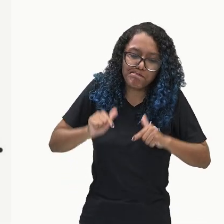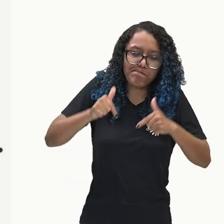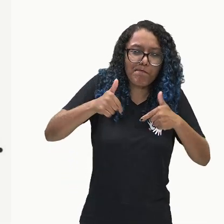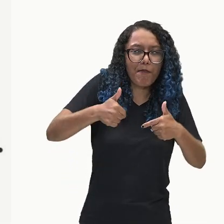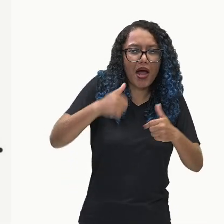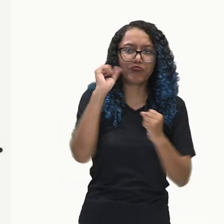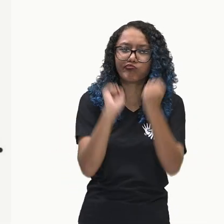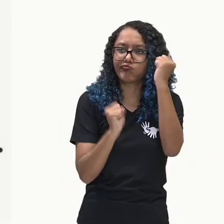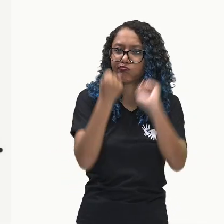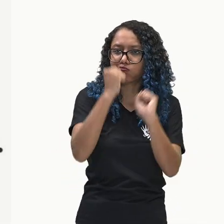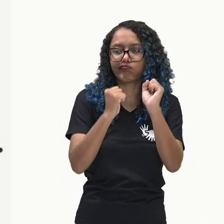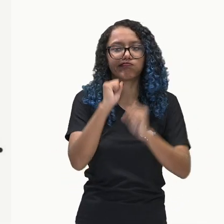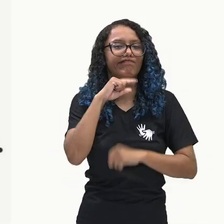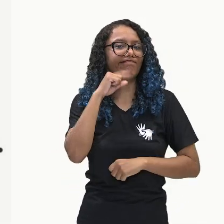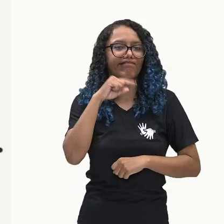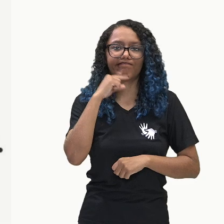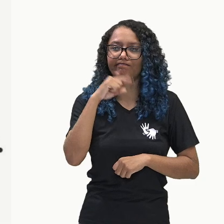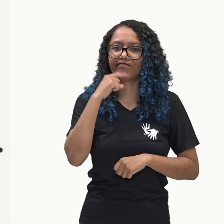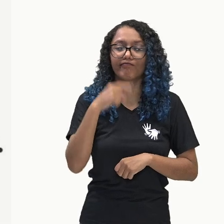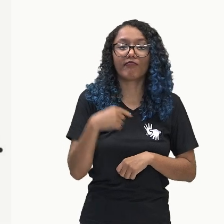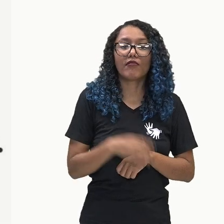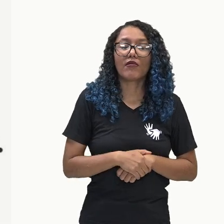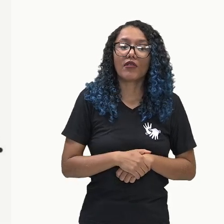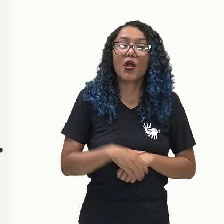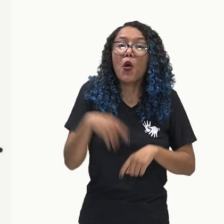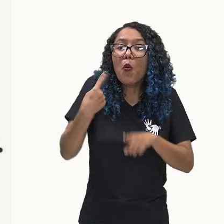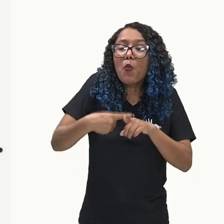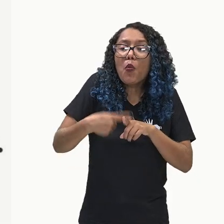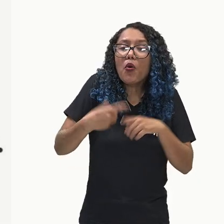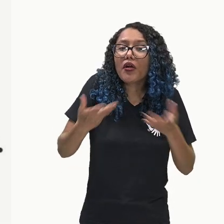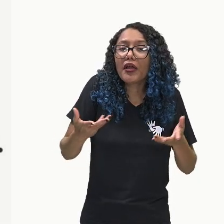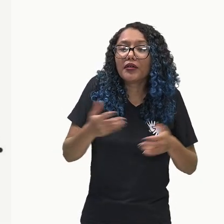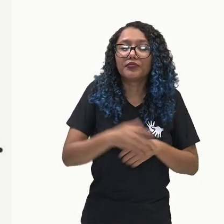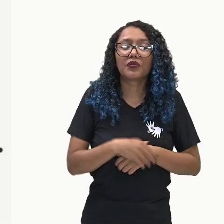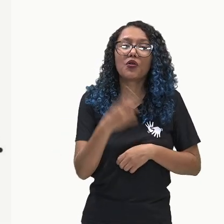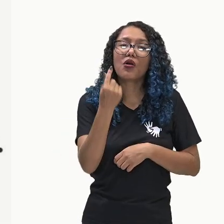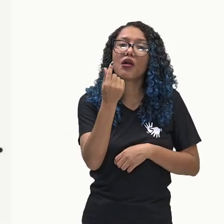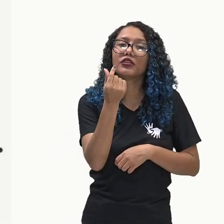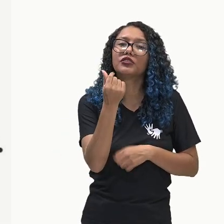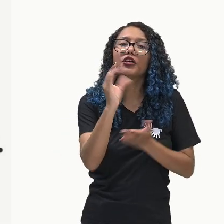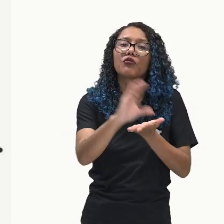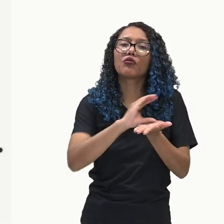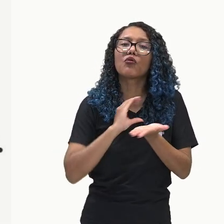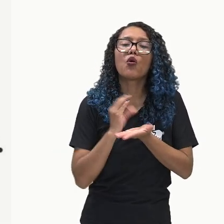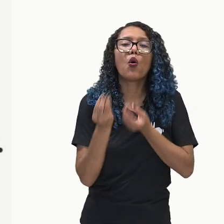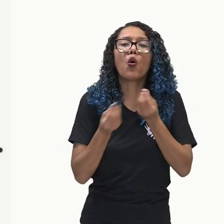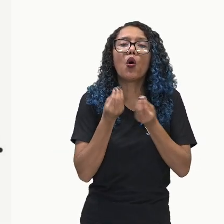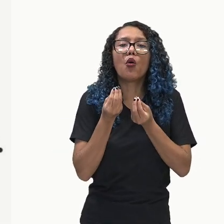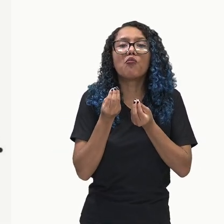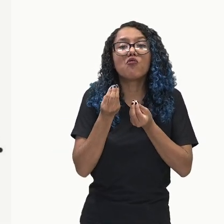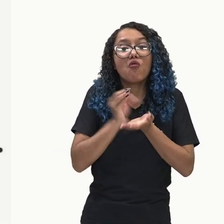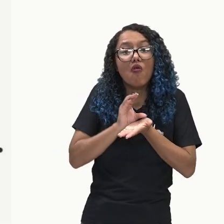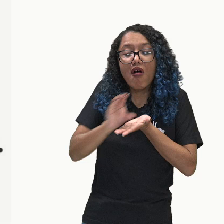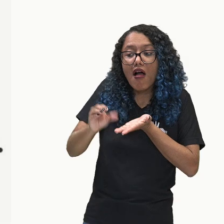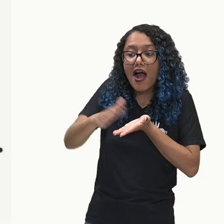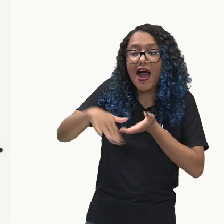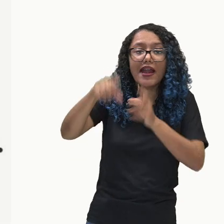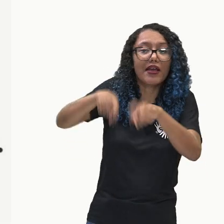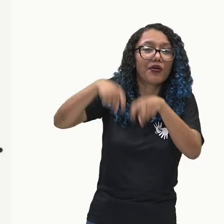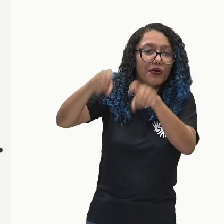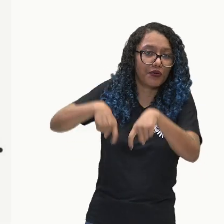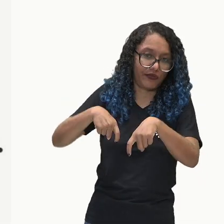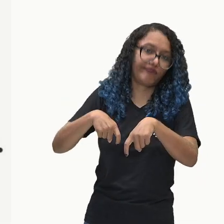porque grande parte do capital estava sendo ali investido na produção de café, ou seja, nas